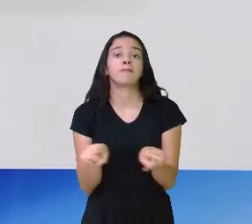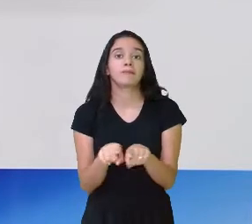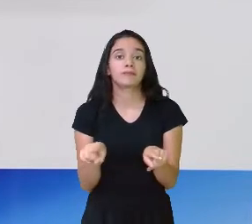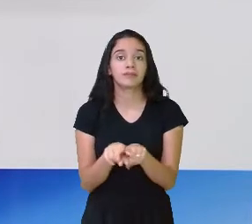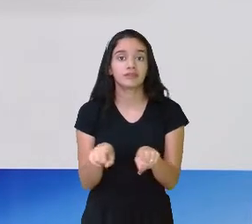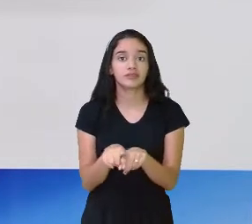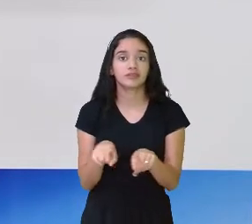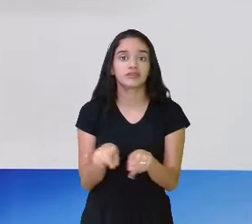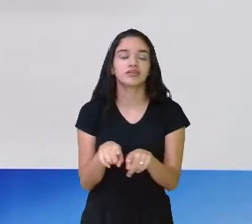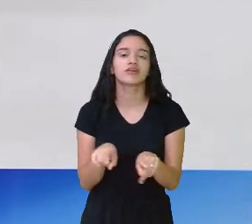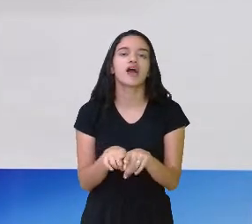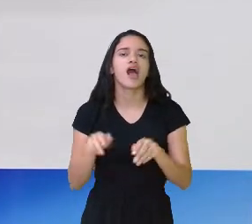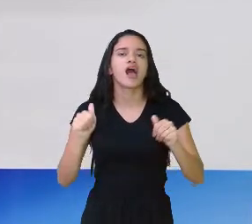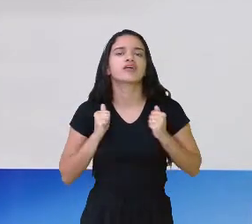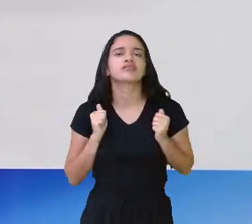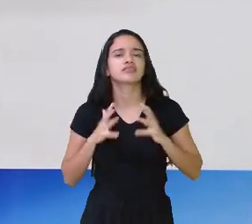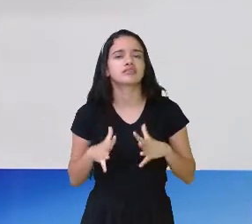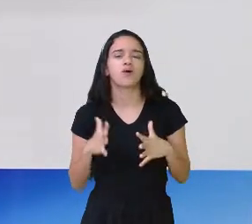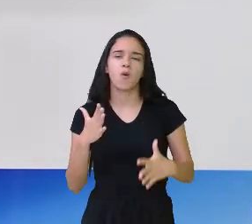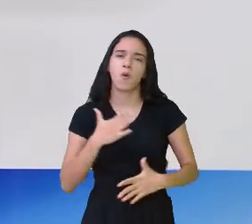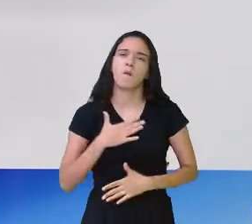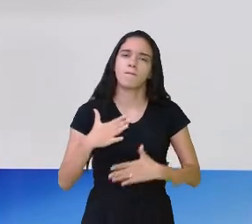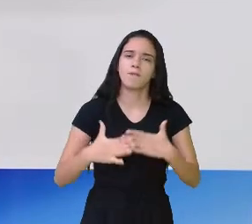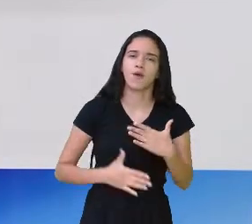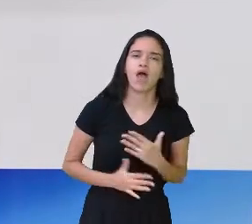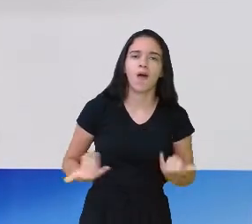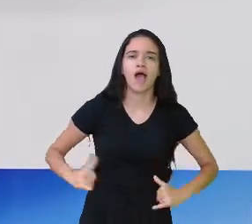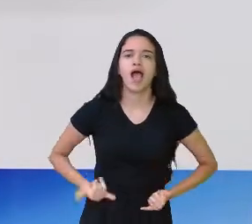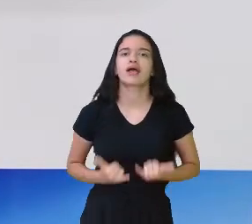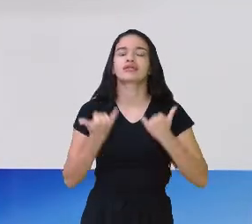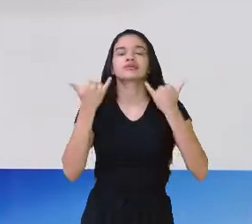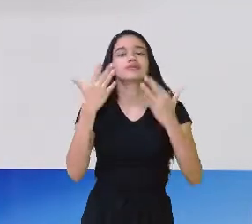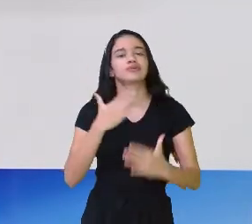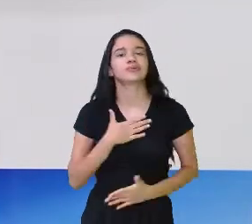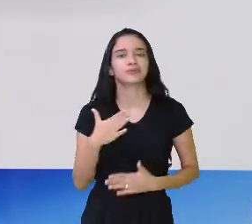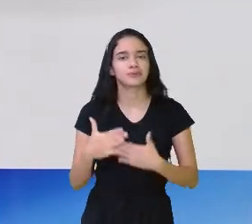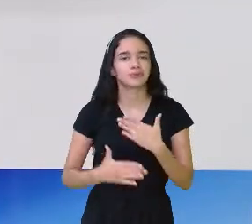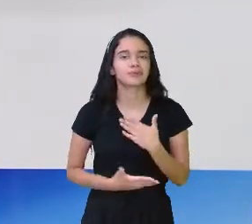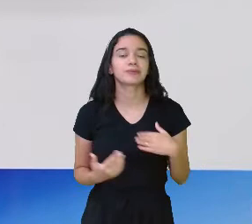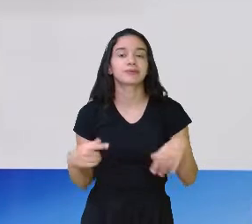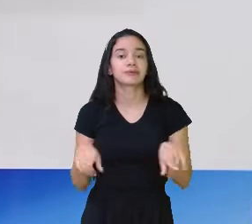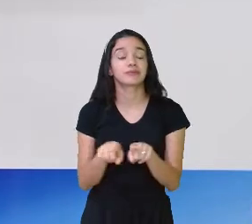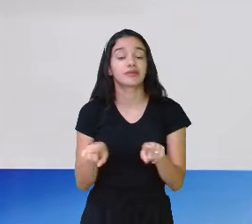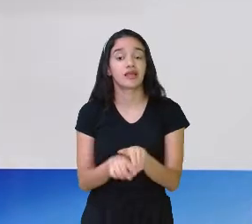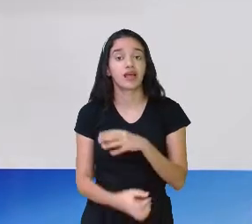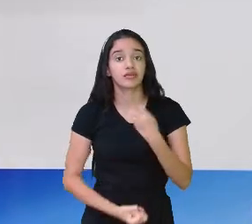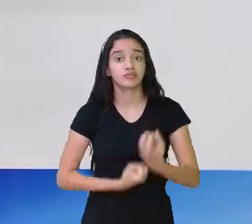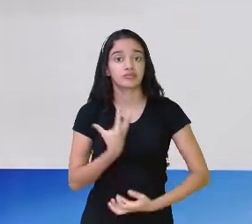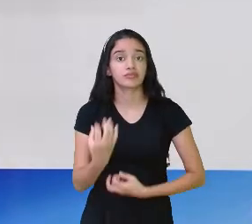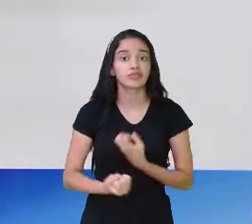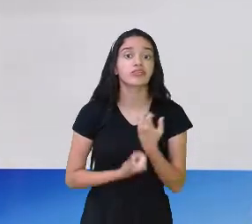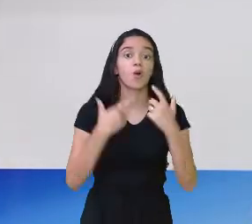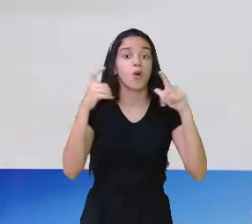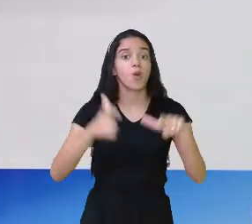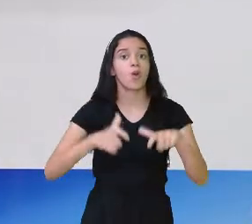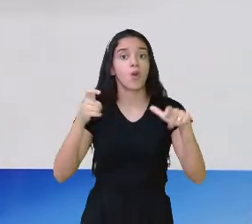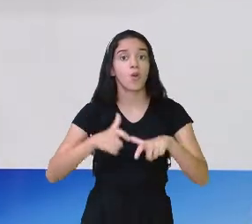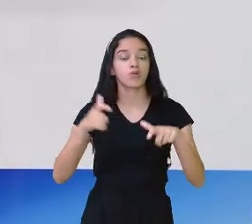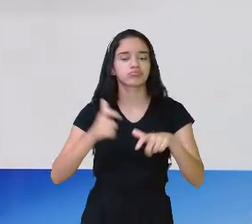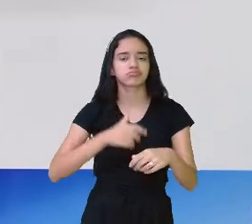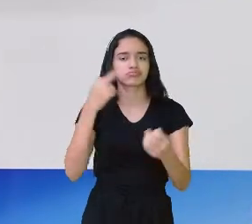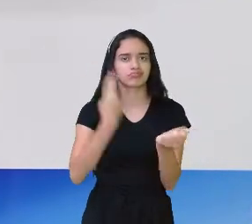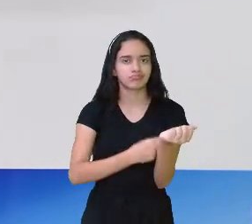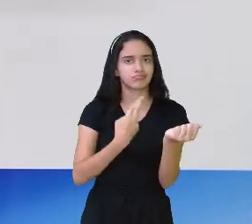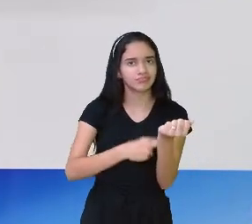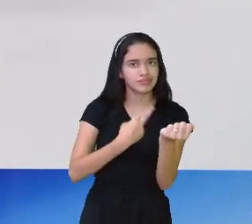bastante essa ação corporal, a energia do corpo, a expressão, o lugar, os